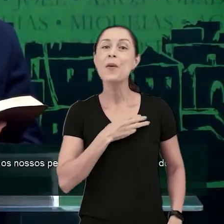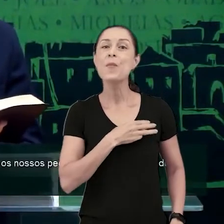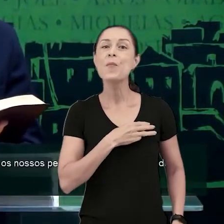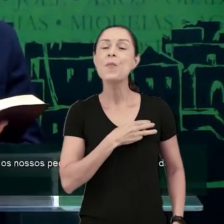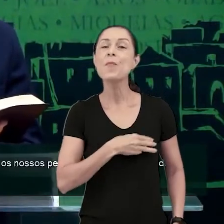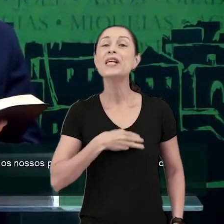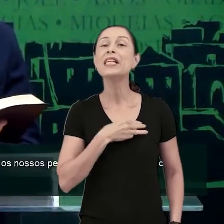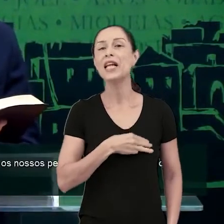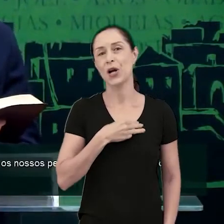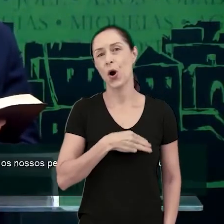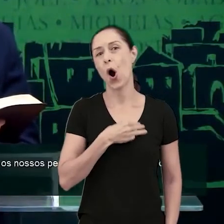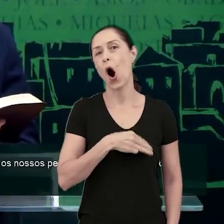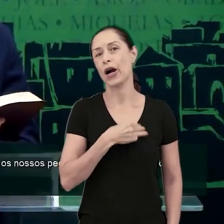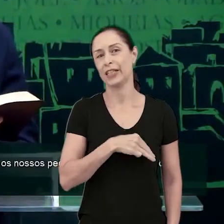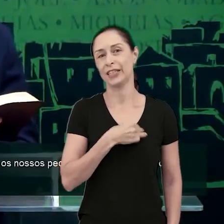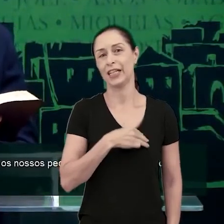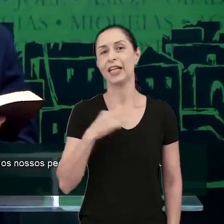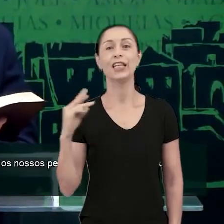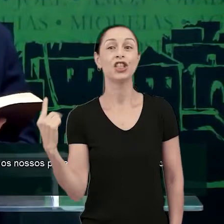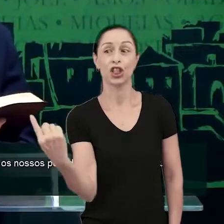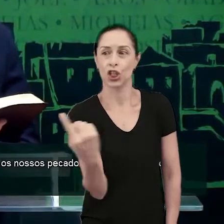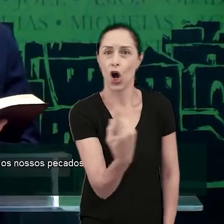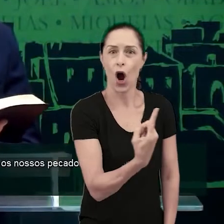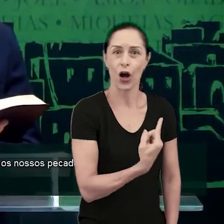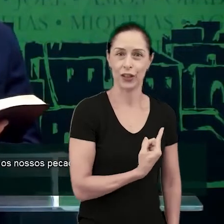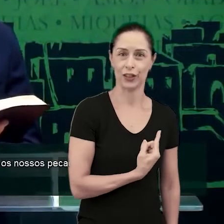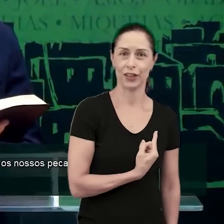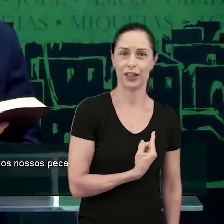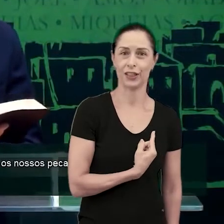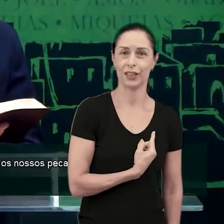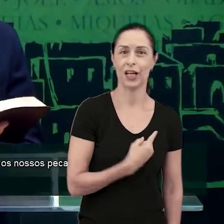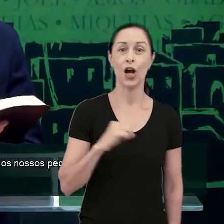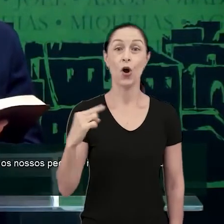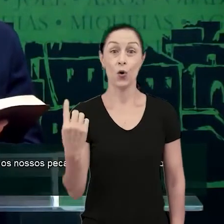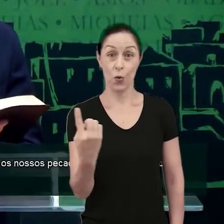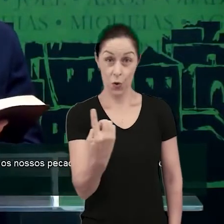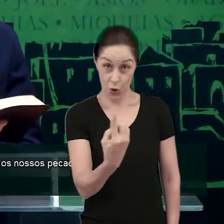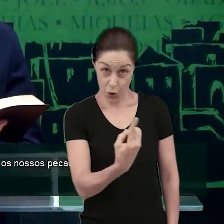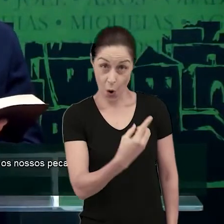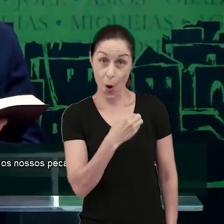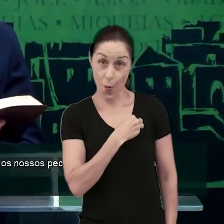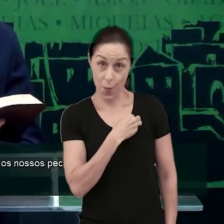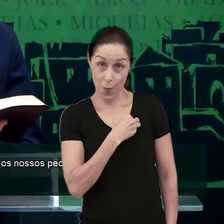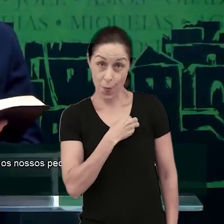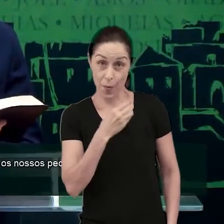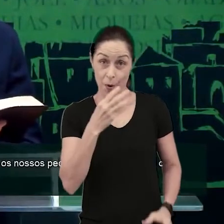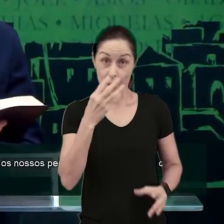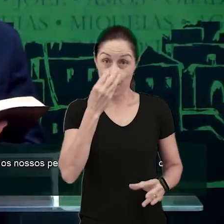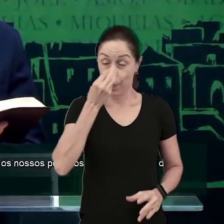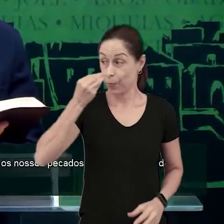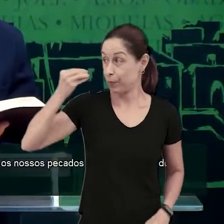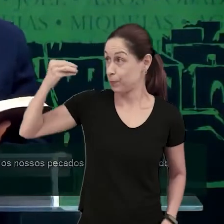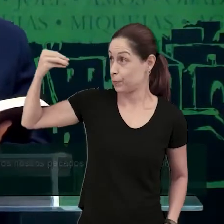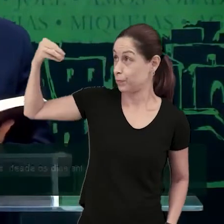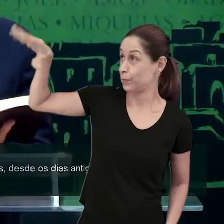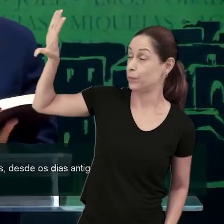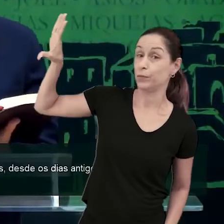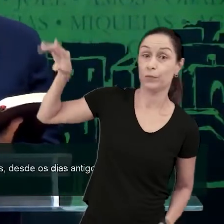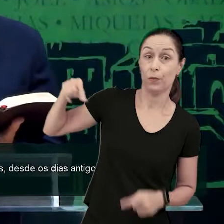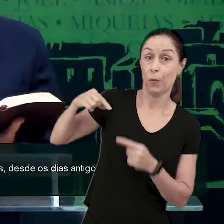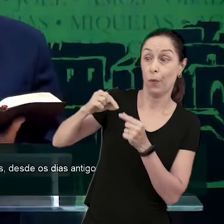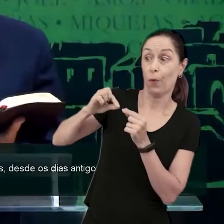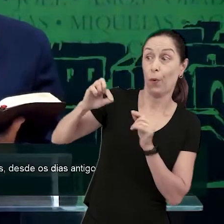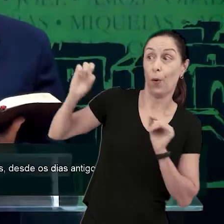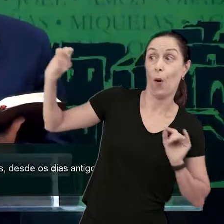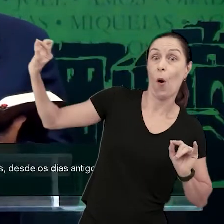os pés das nossas iniquidades e lançará todos os nossos pecados nas profundezas do mar. Mostrarás a Jacó a fidelidade, a